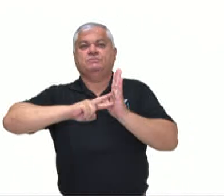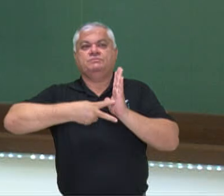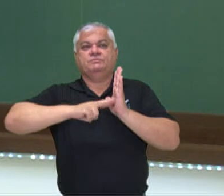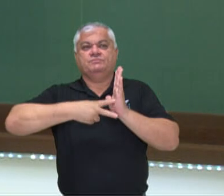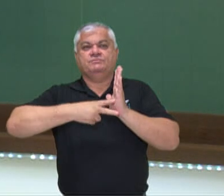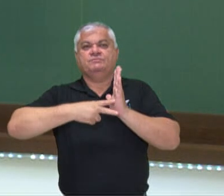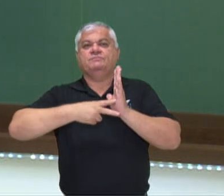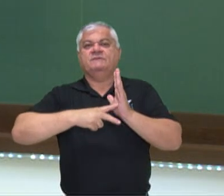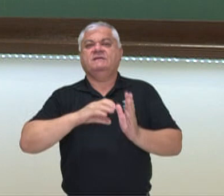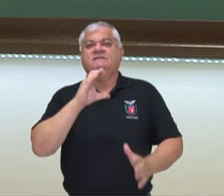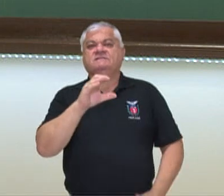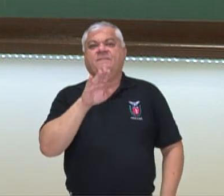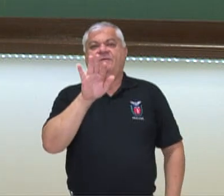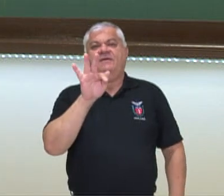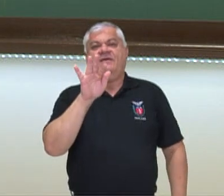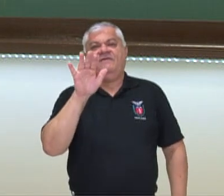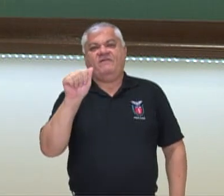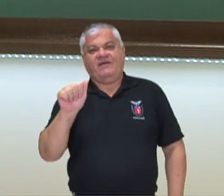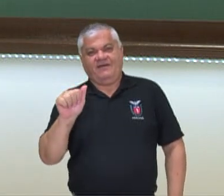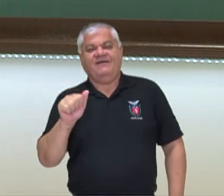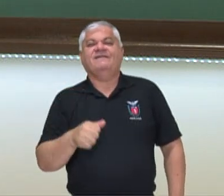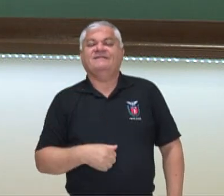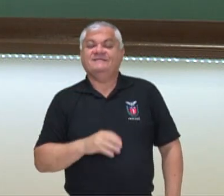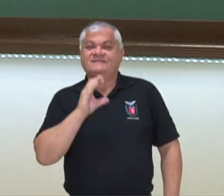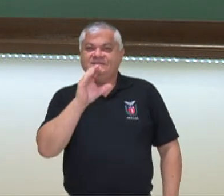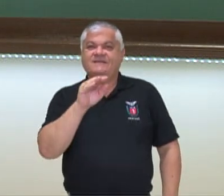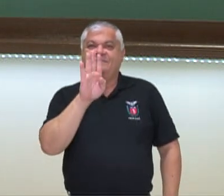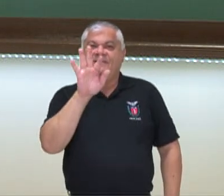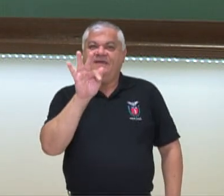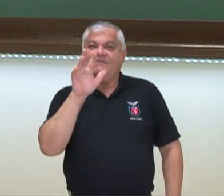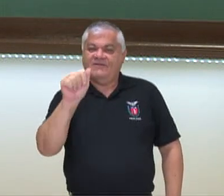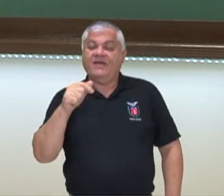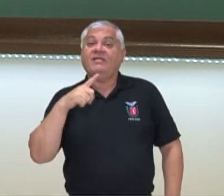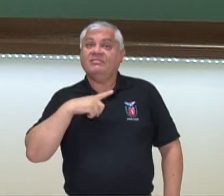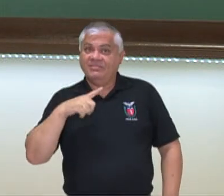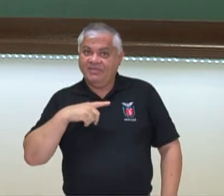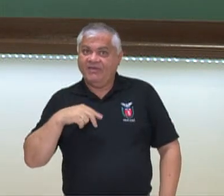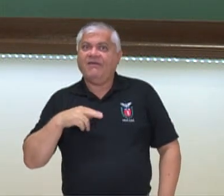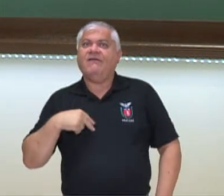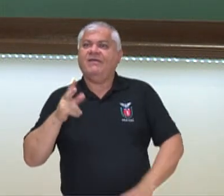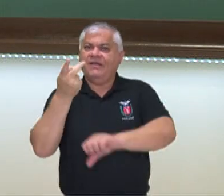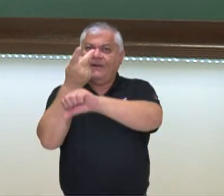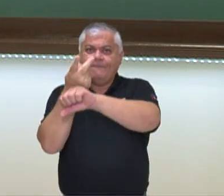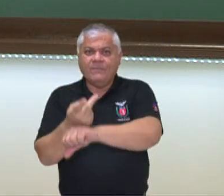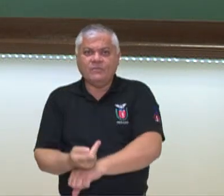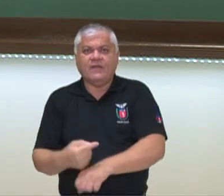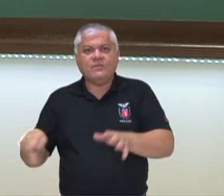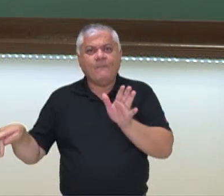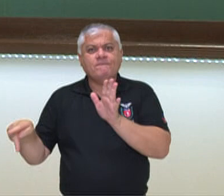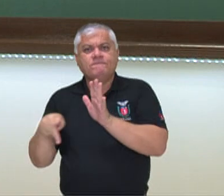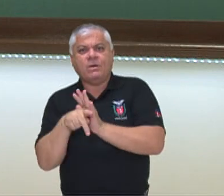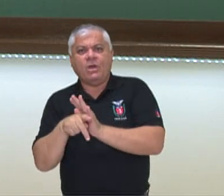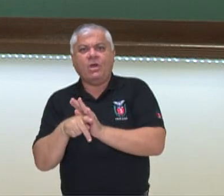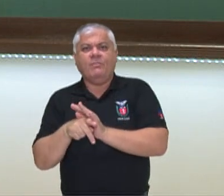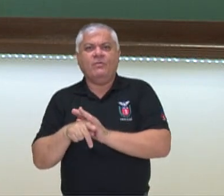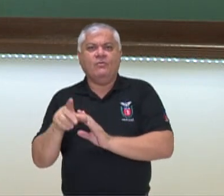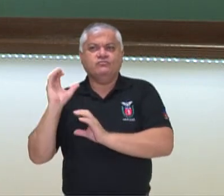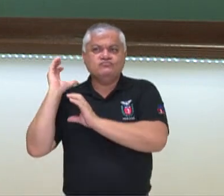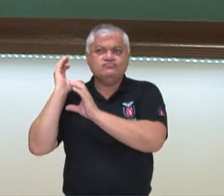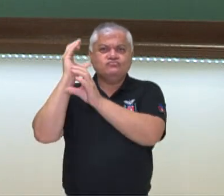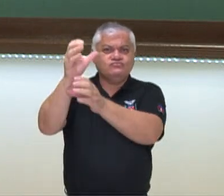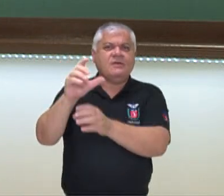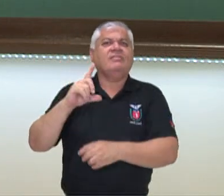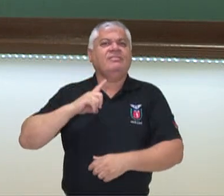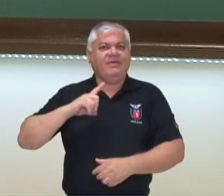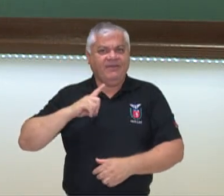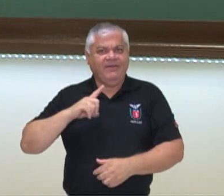Futebol Americano. Você sabia que existe um torneio brasileiro, campeonato brasileiro de futebol americano?